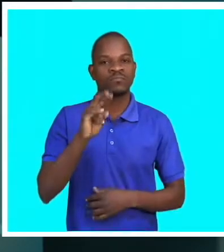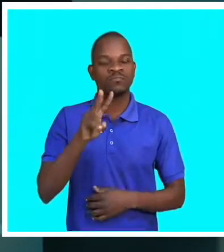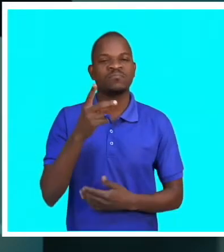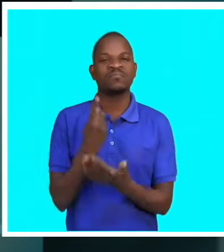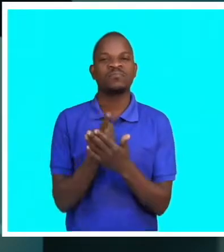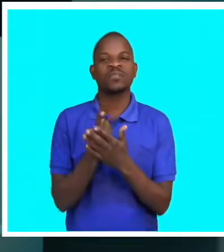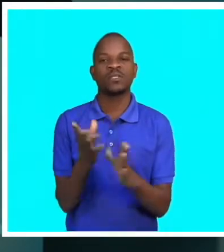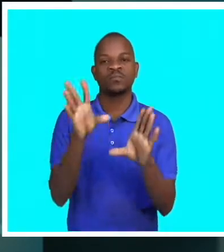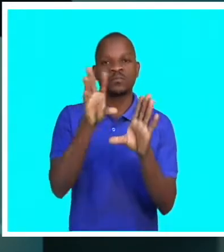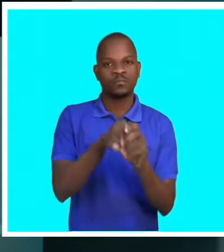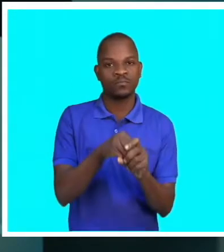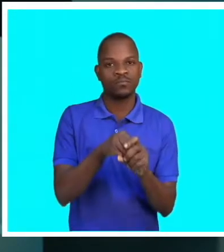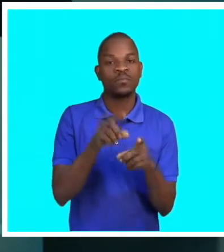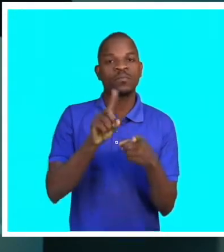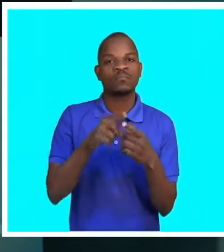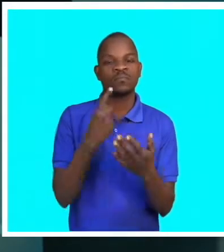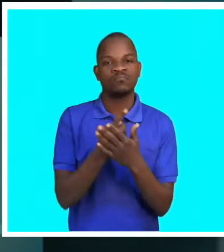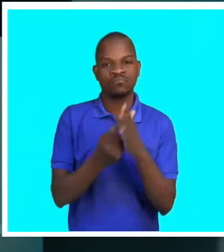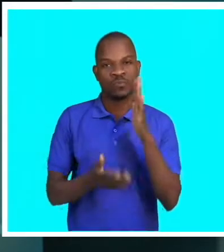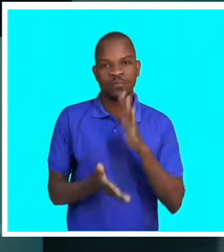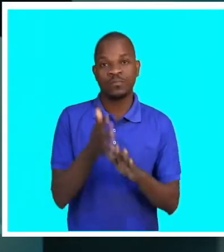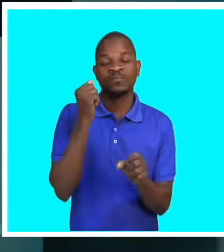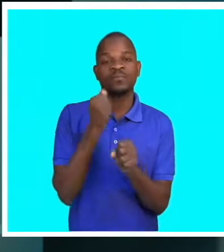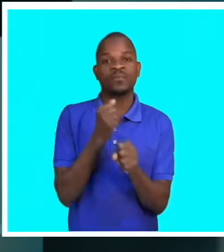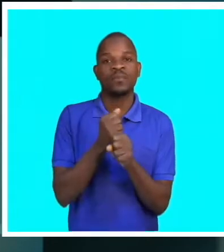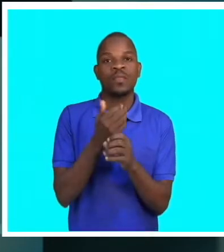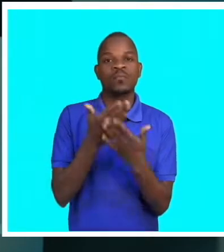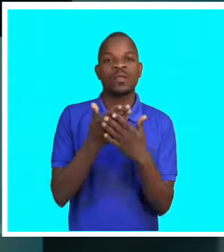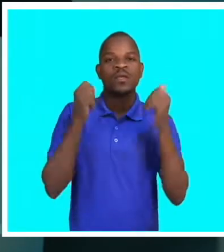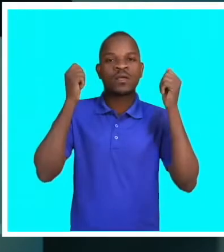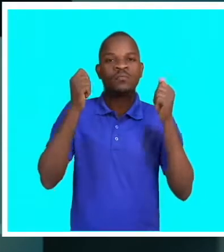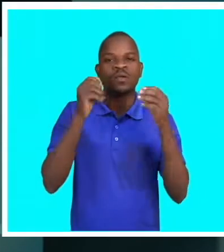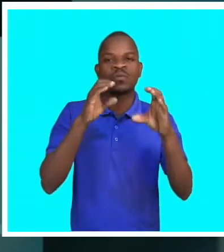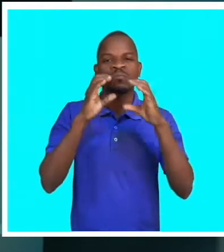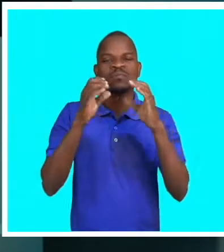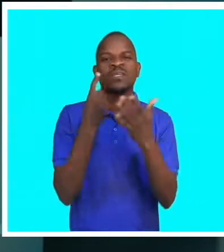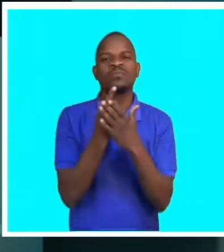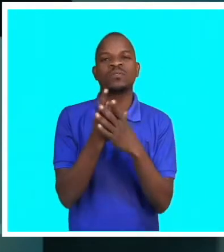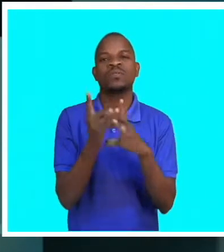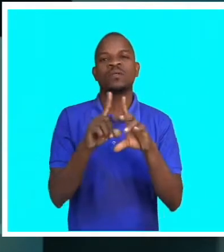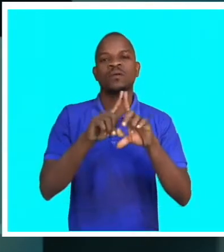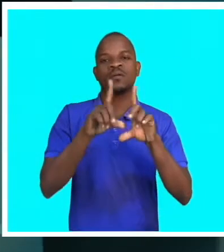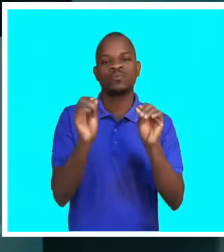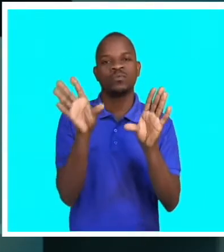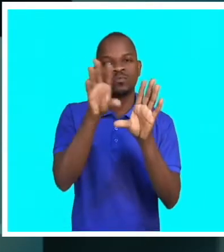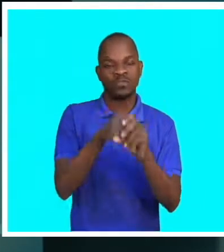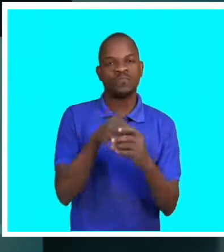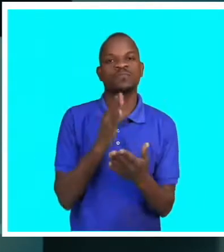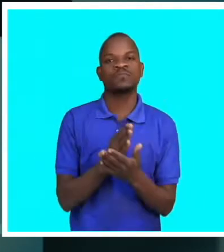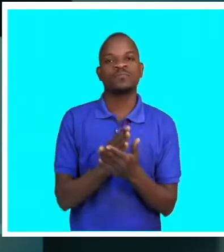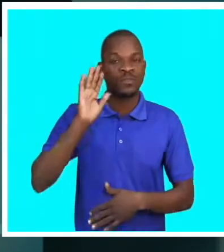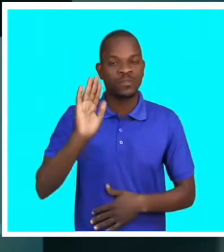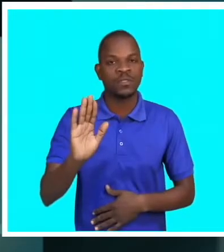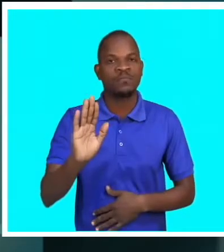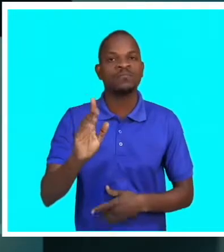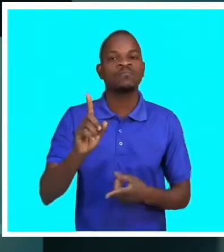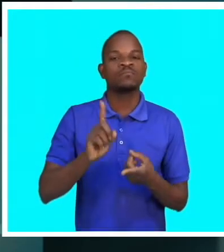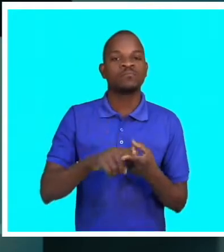inclusivo e, além de ser inclusivo, inicia-se trabalho nesse processo. As campanhas de comunicação passarem a ser